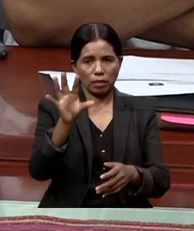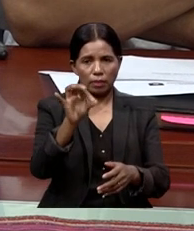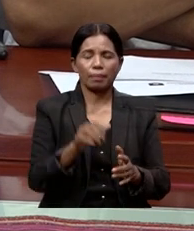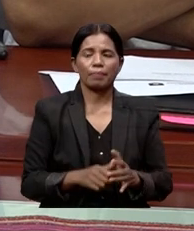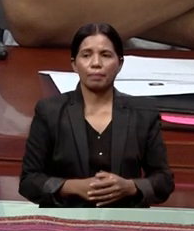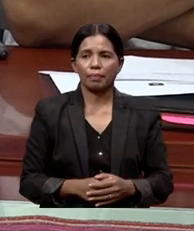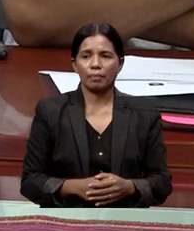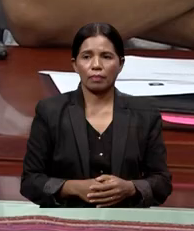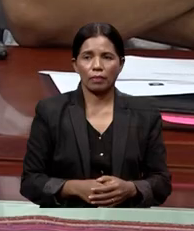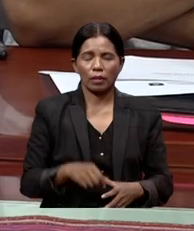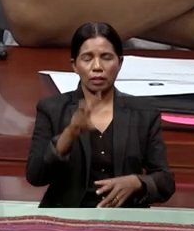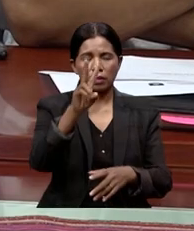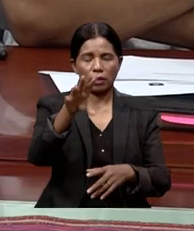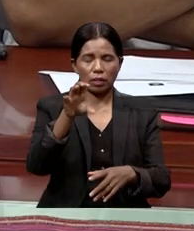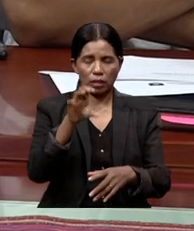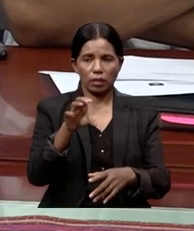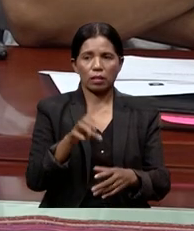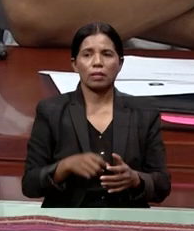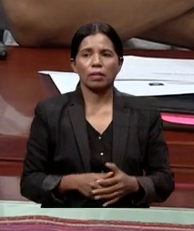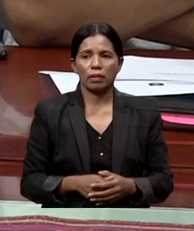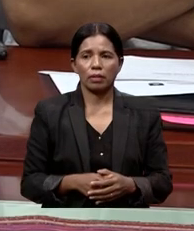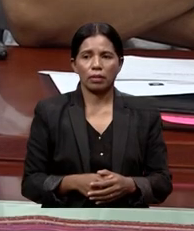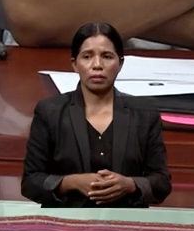Ida $278, no ida